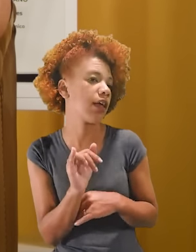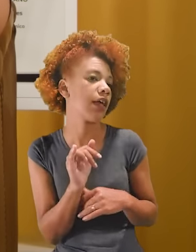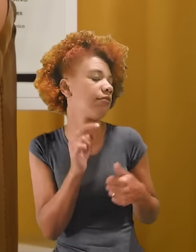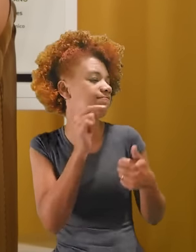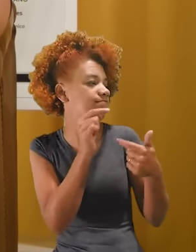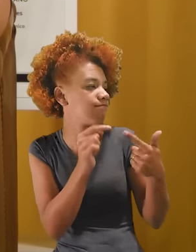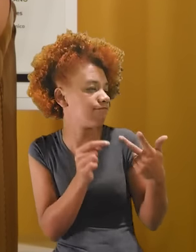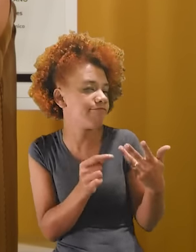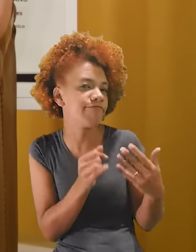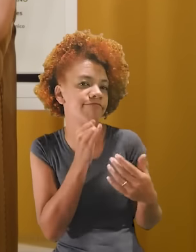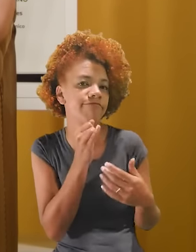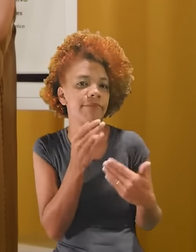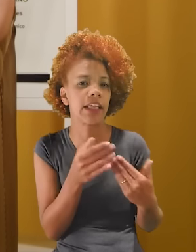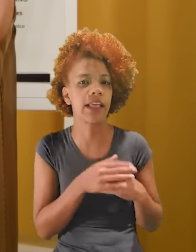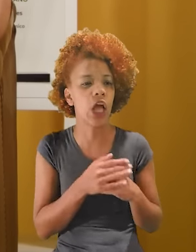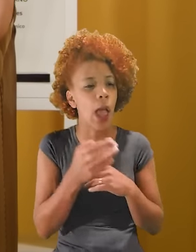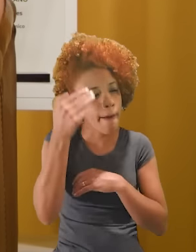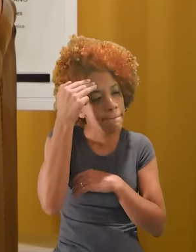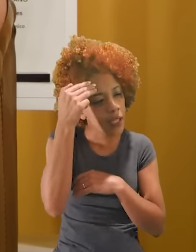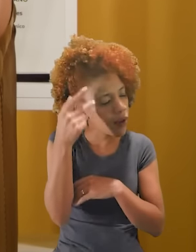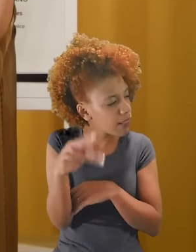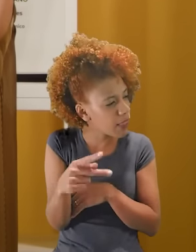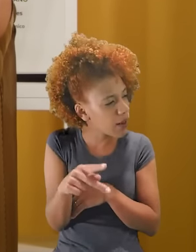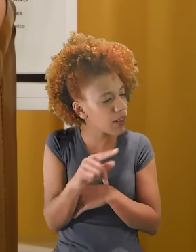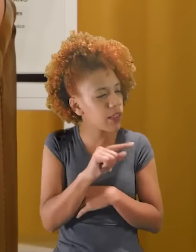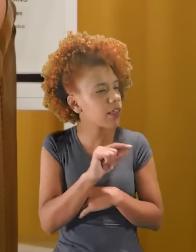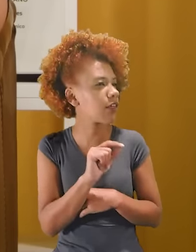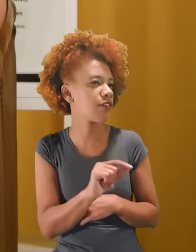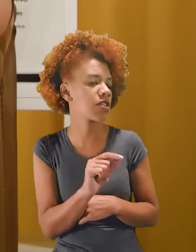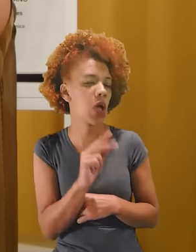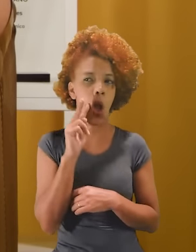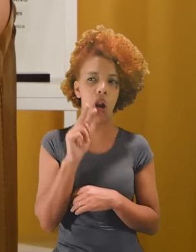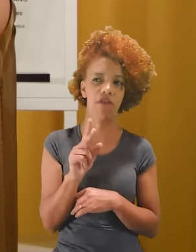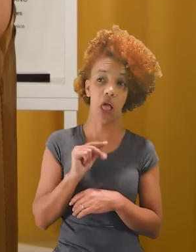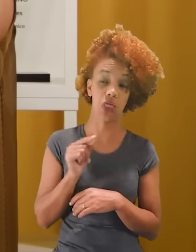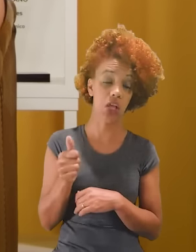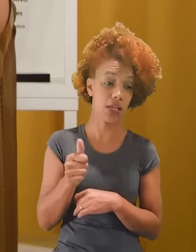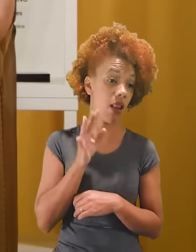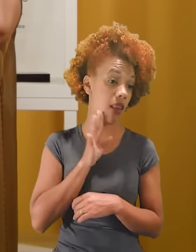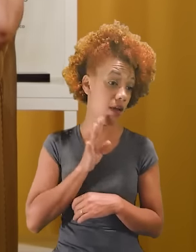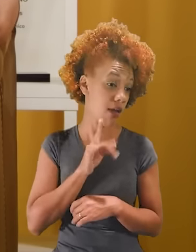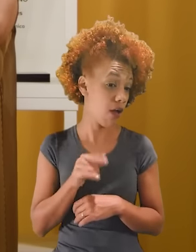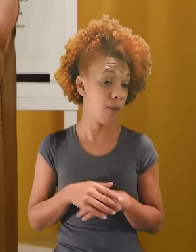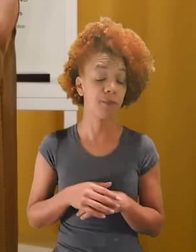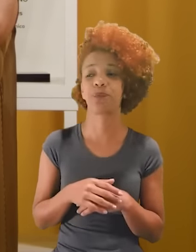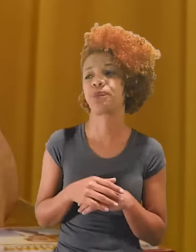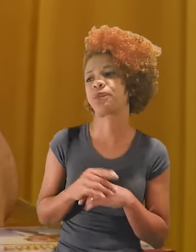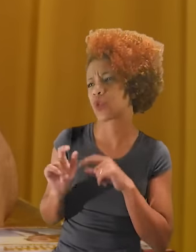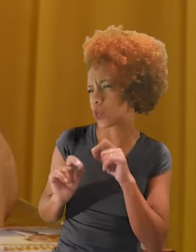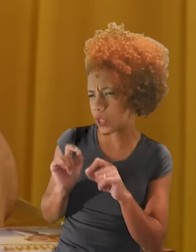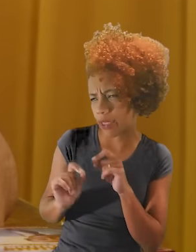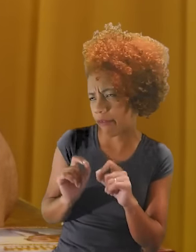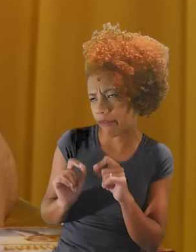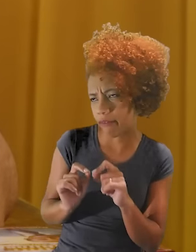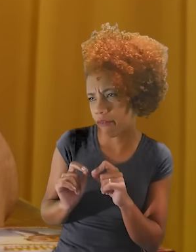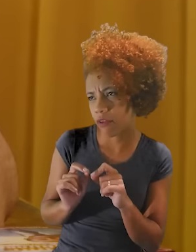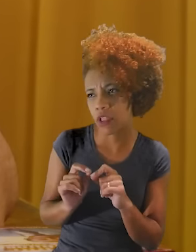que eram pilares de mentalidade dele que você olha e fala, cara, isso daqui é legal contar para as pessoas. Você diz em